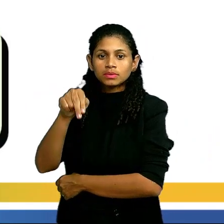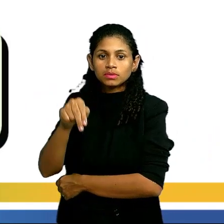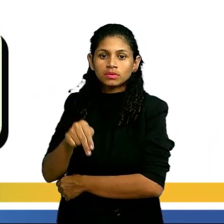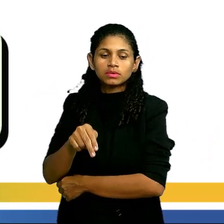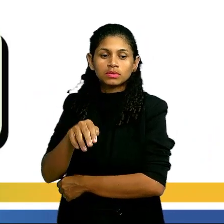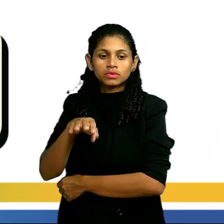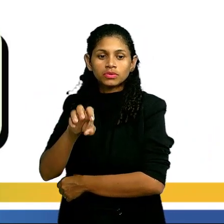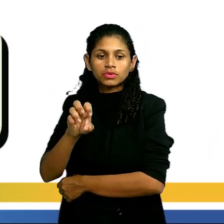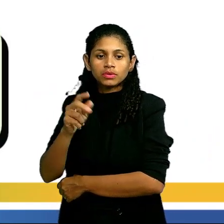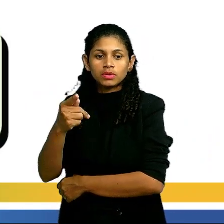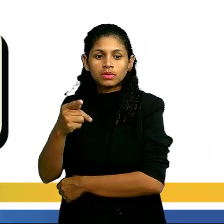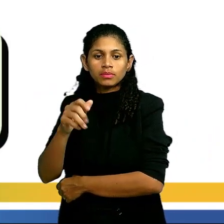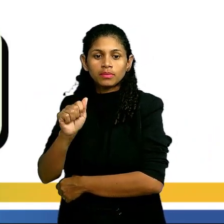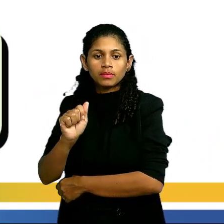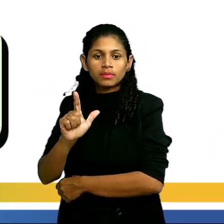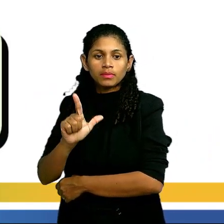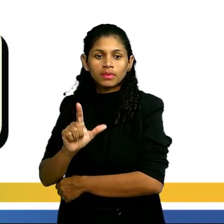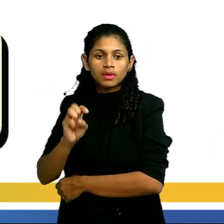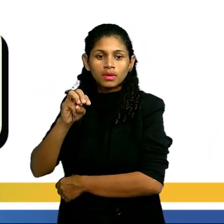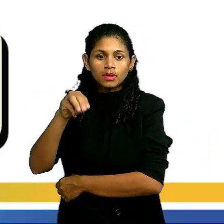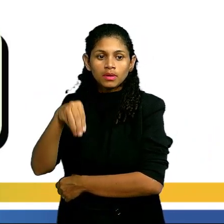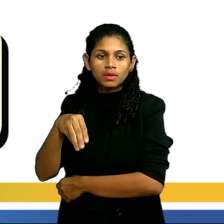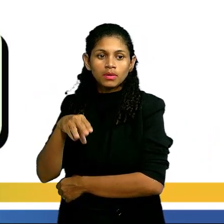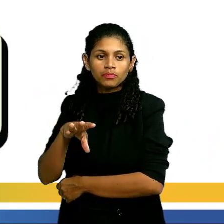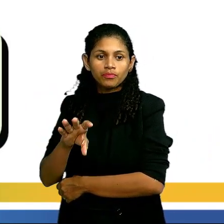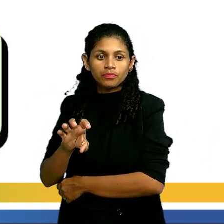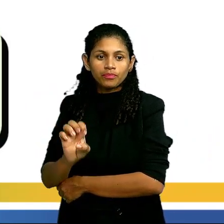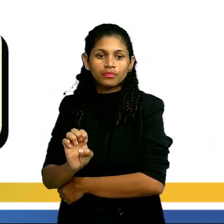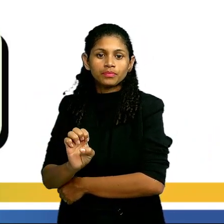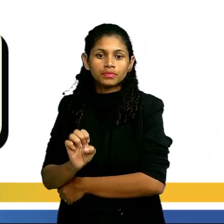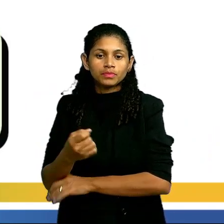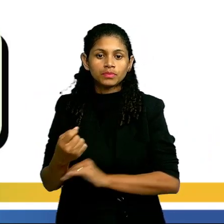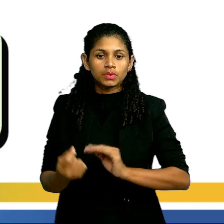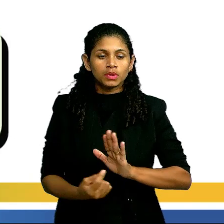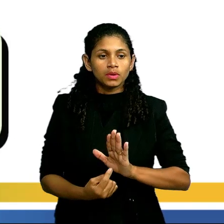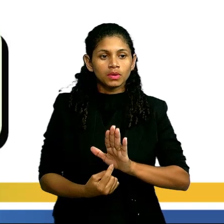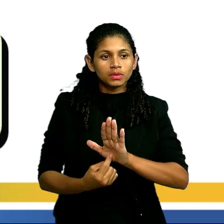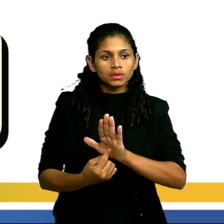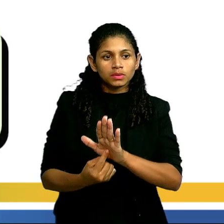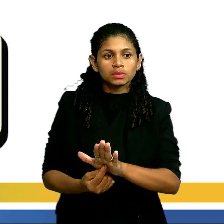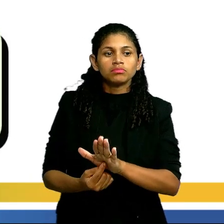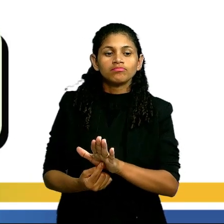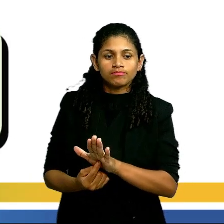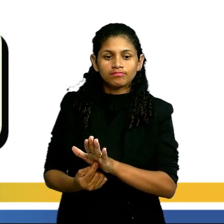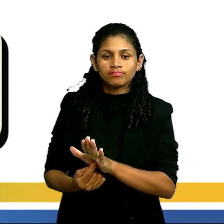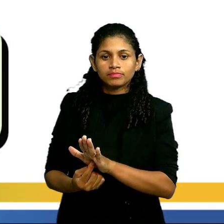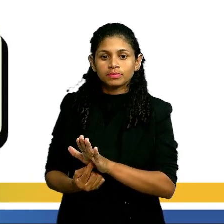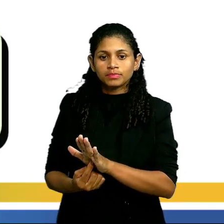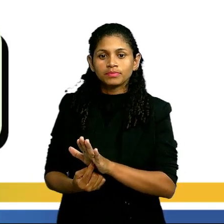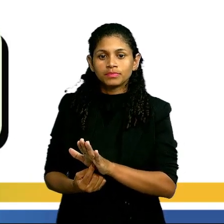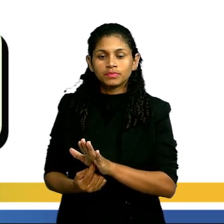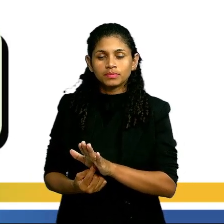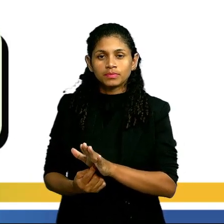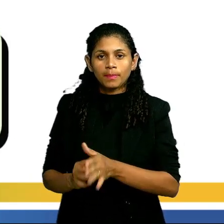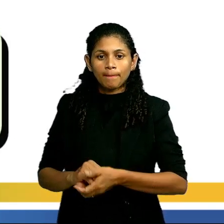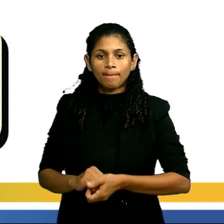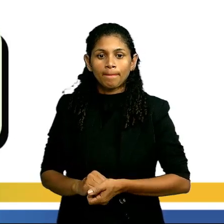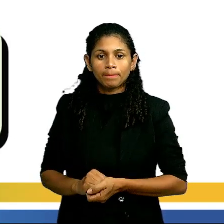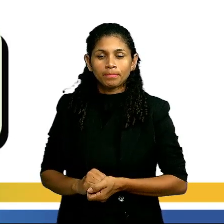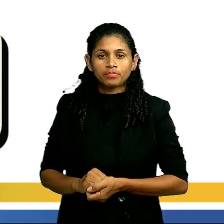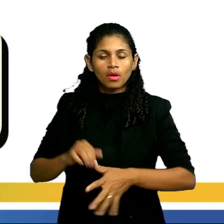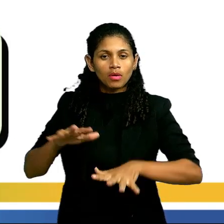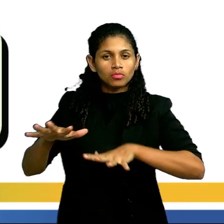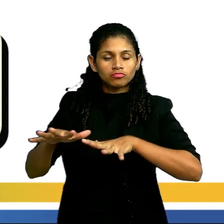né, inclusive a arma que está aí representada por essa foto, levou, claro, a uma comoção internacional, um